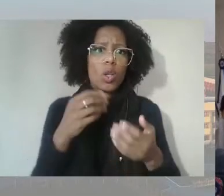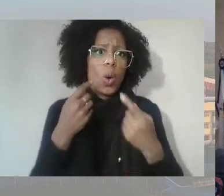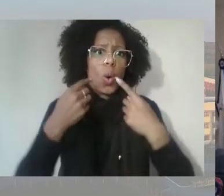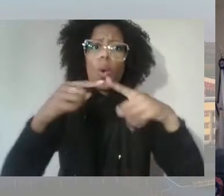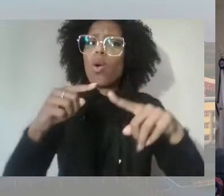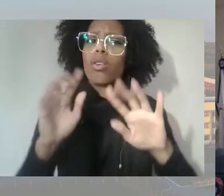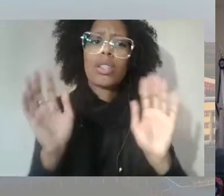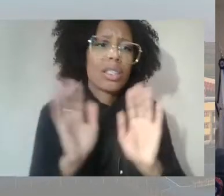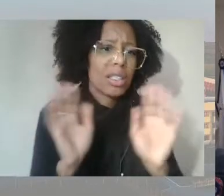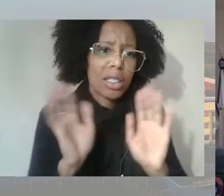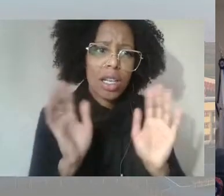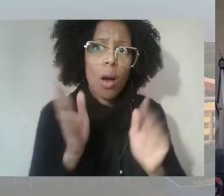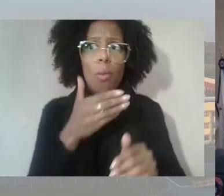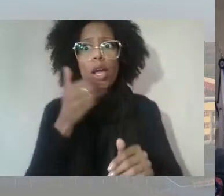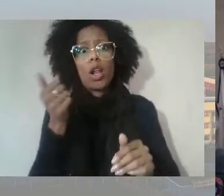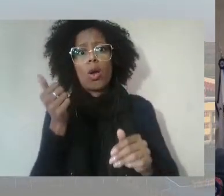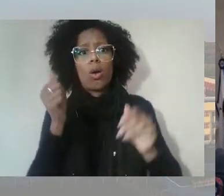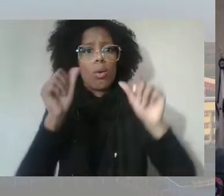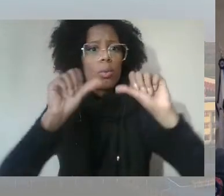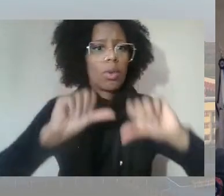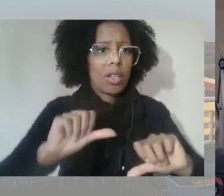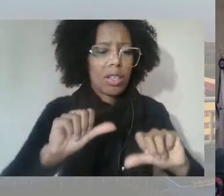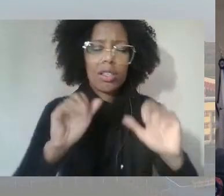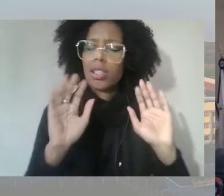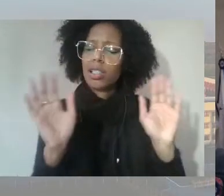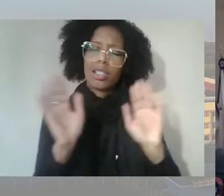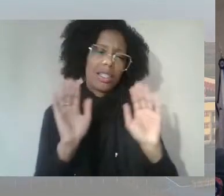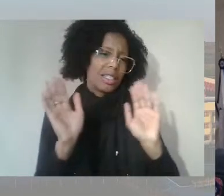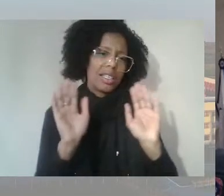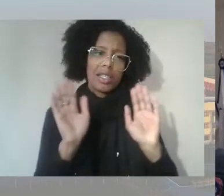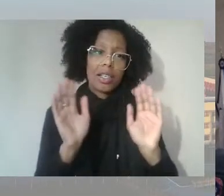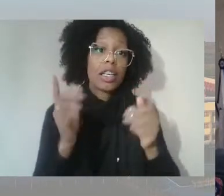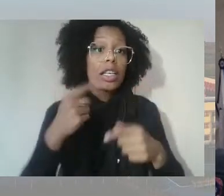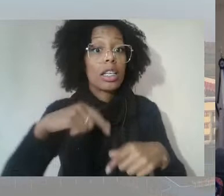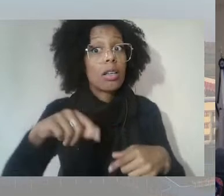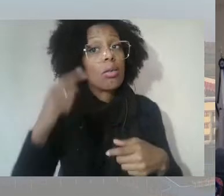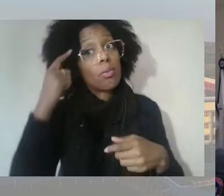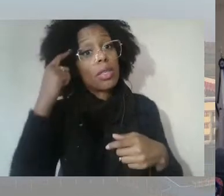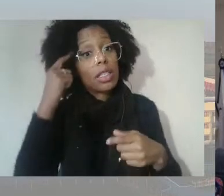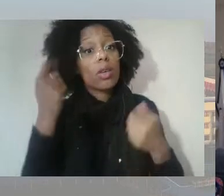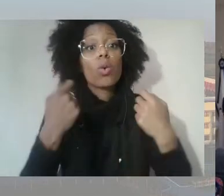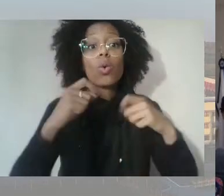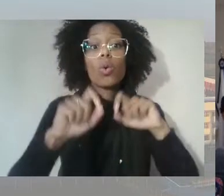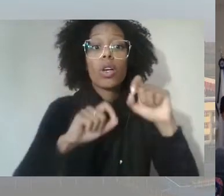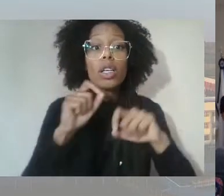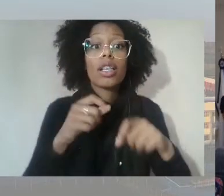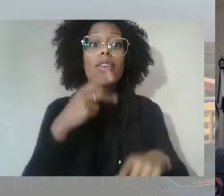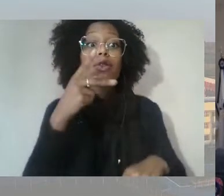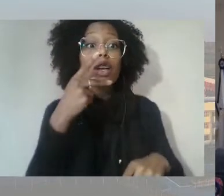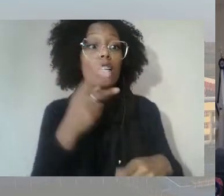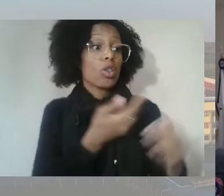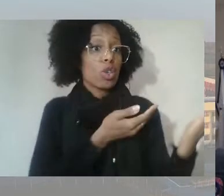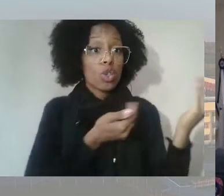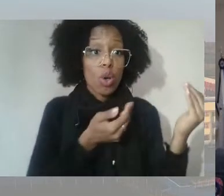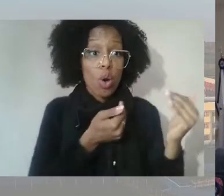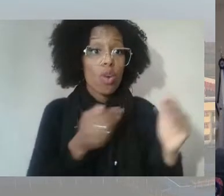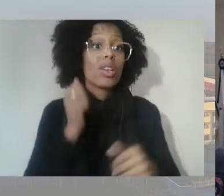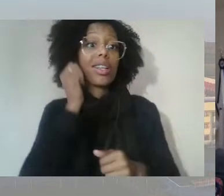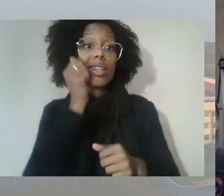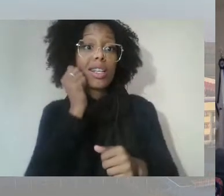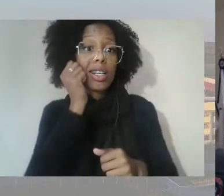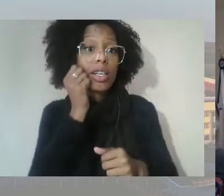ou piores, capacitados ou não para essa discussão. Esse é o ponto. Foi falado que jovens negros, inclusive